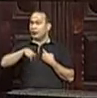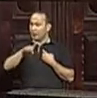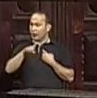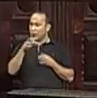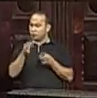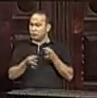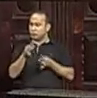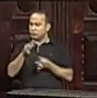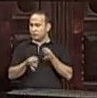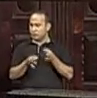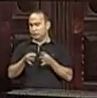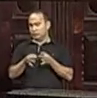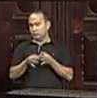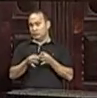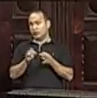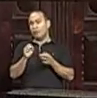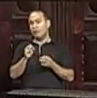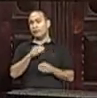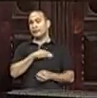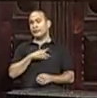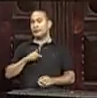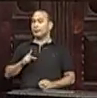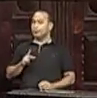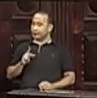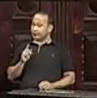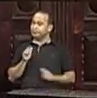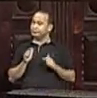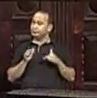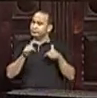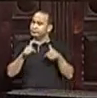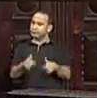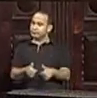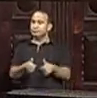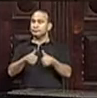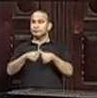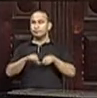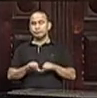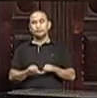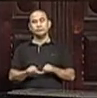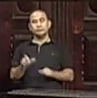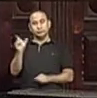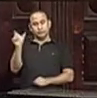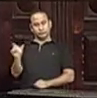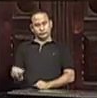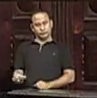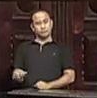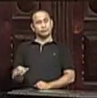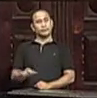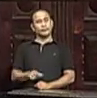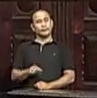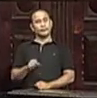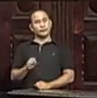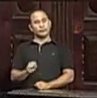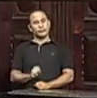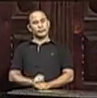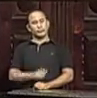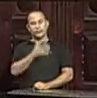justiça. Então, o Ministério Público, nessa ação, estaria representando os